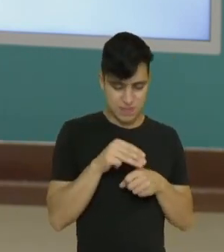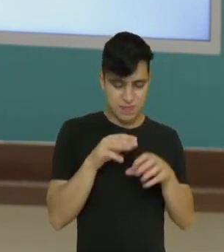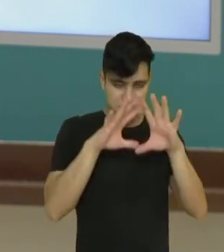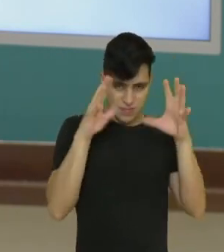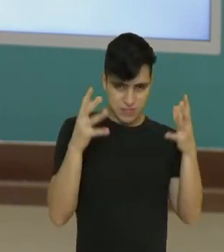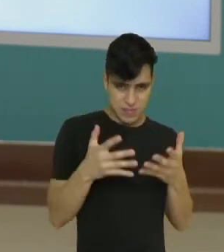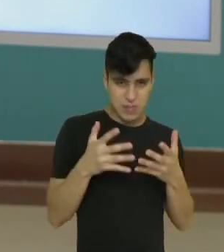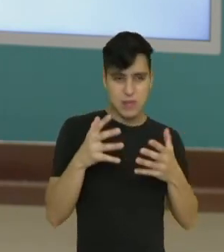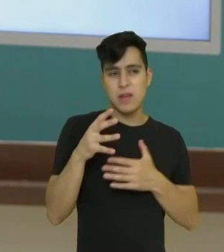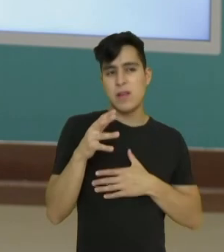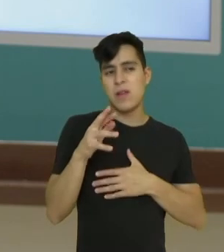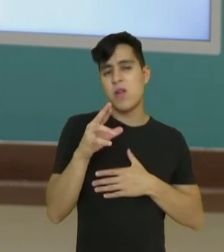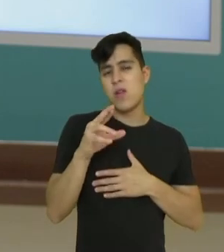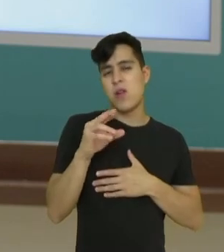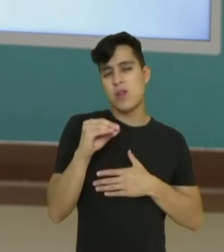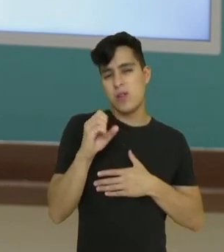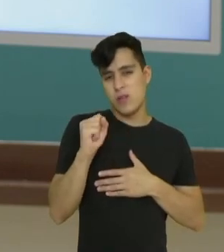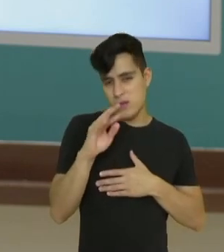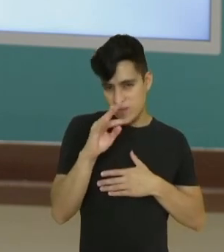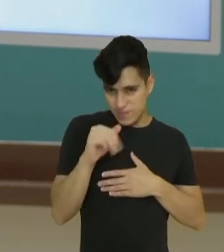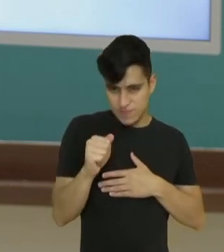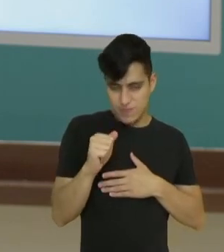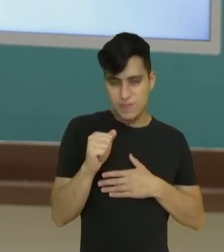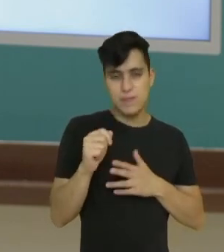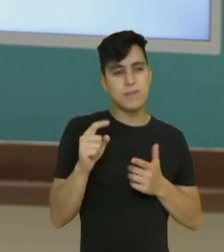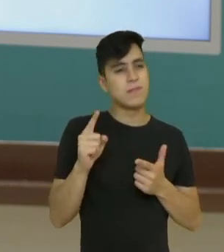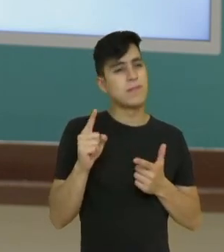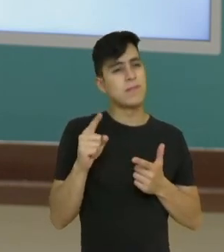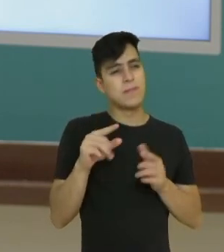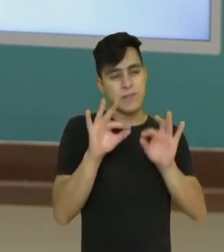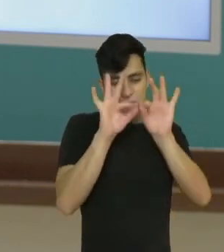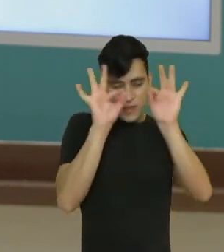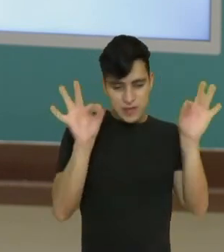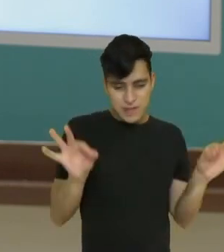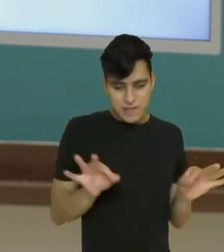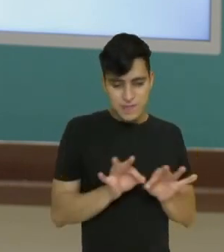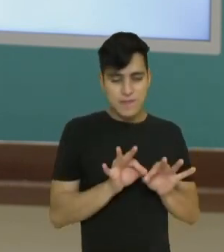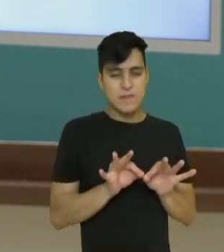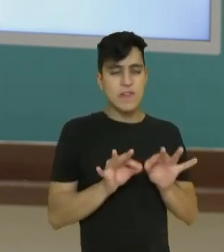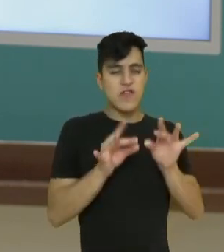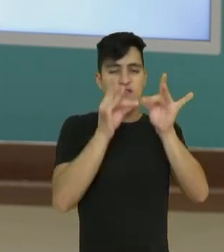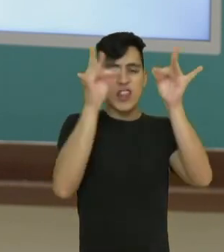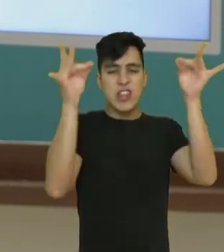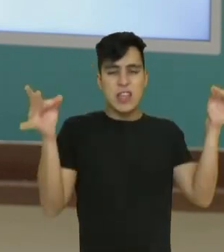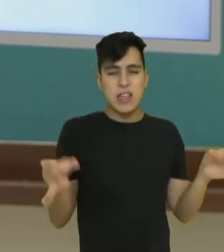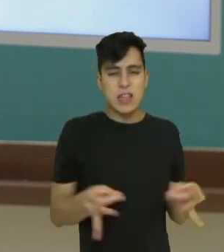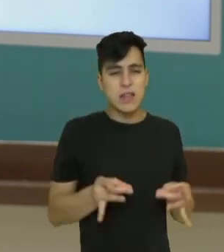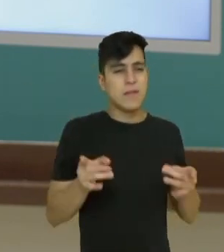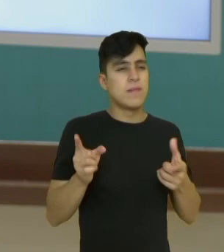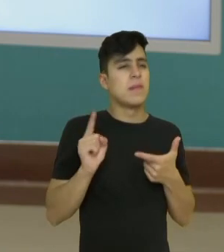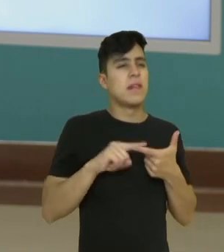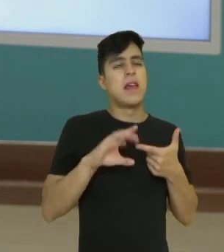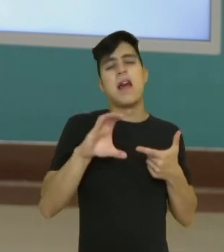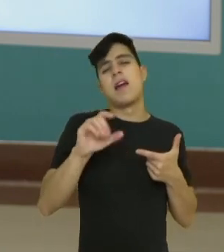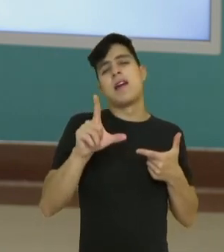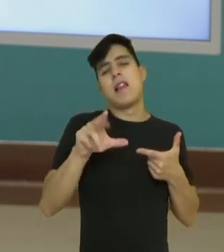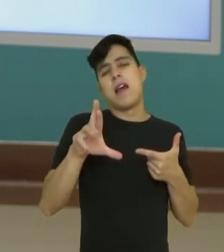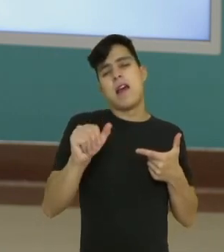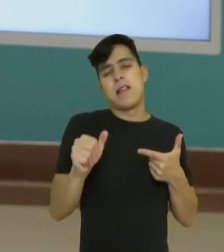A casca é a crosta terrestre, a mais fininha, mais externa. A